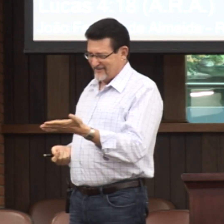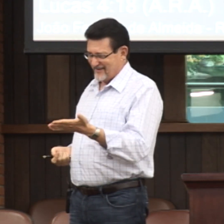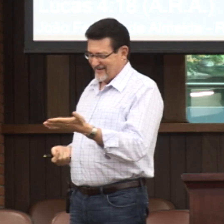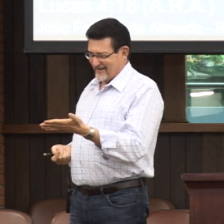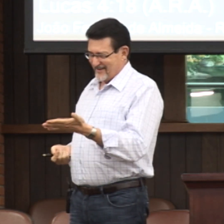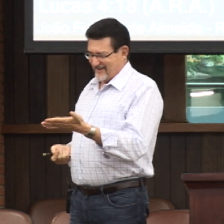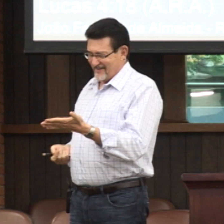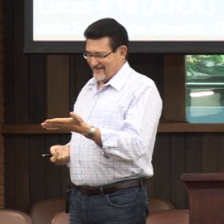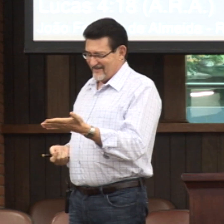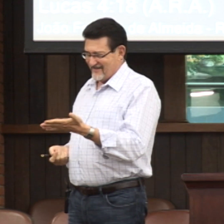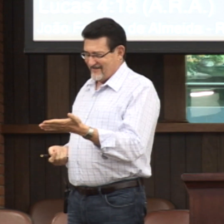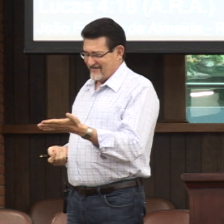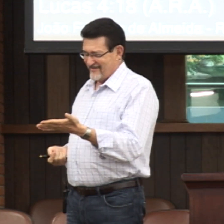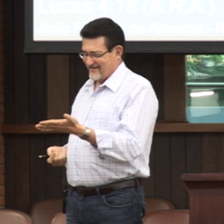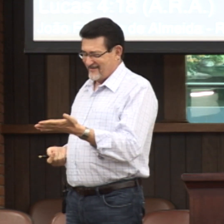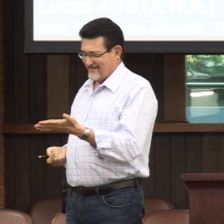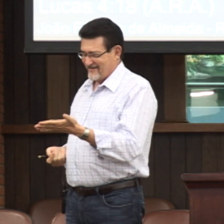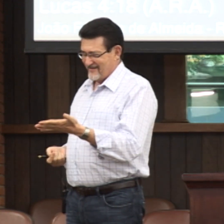mercado